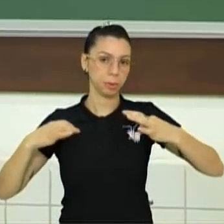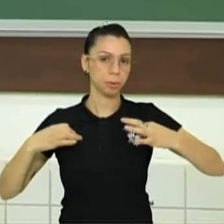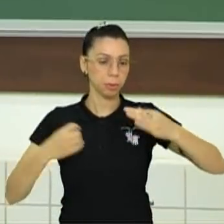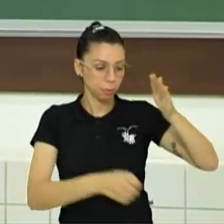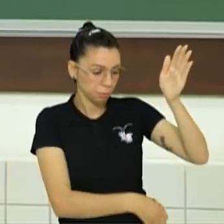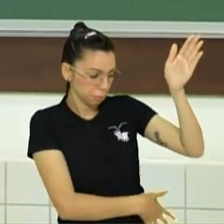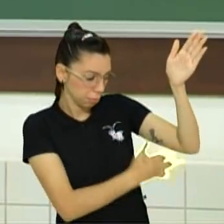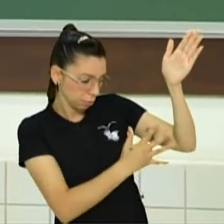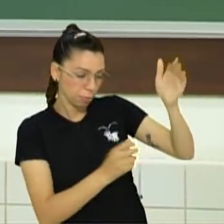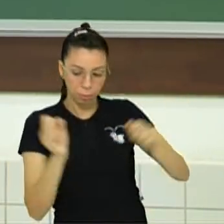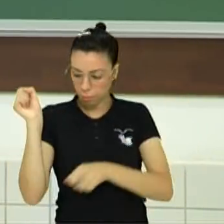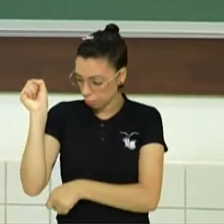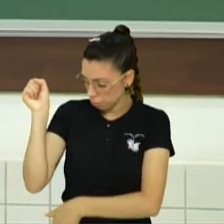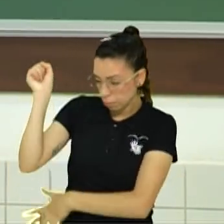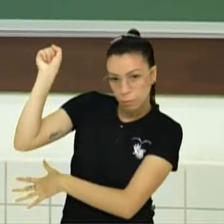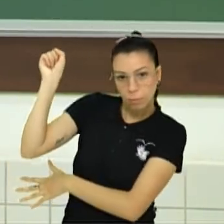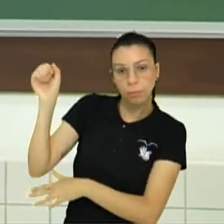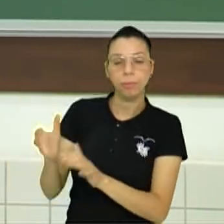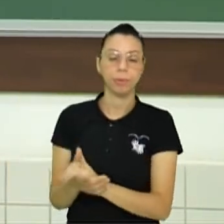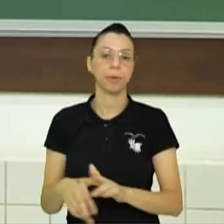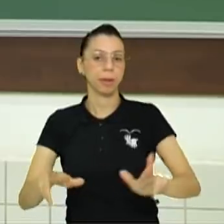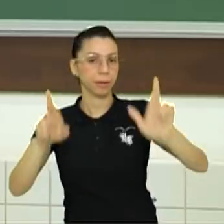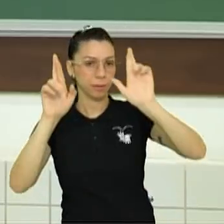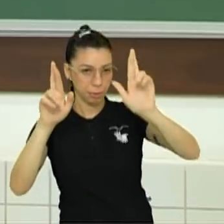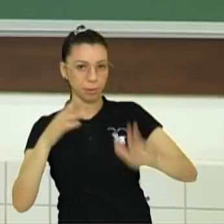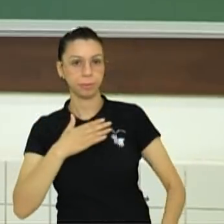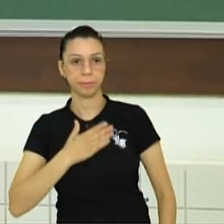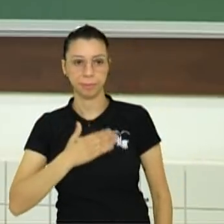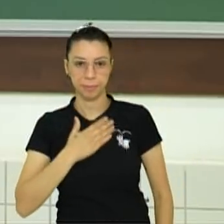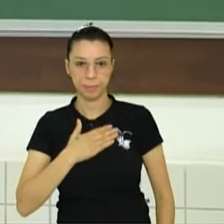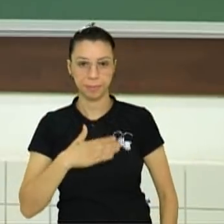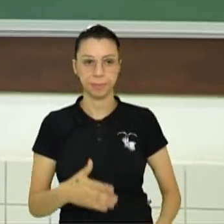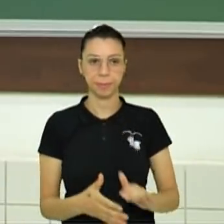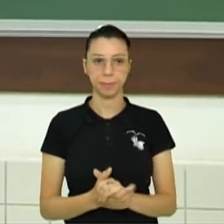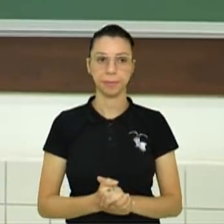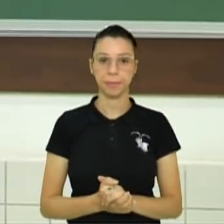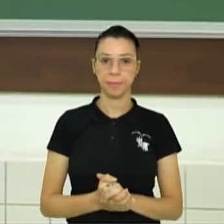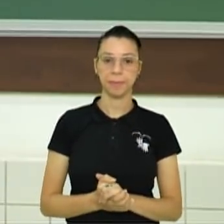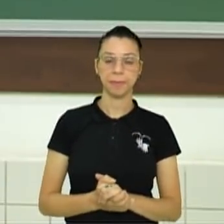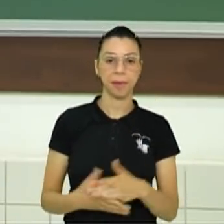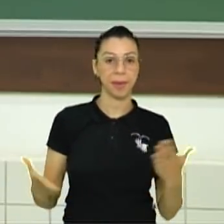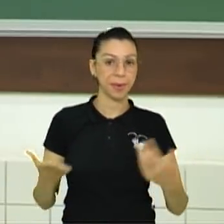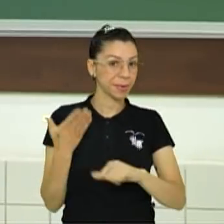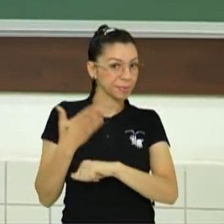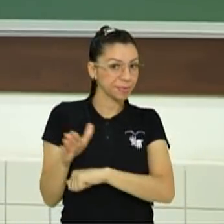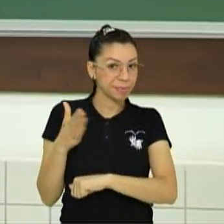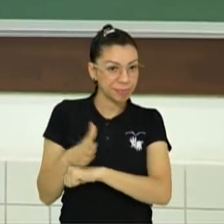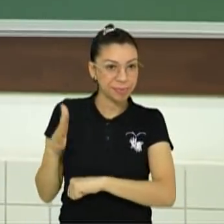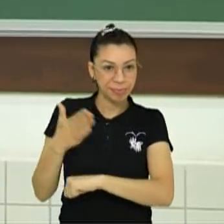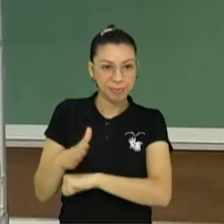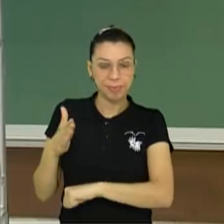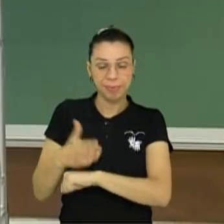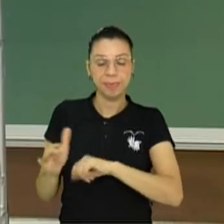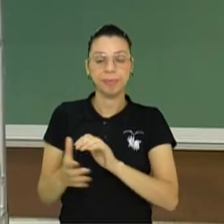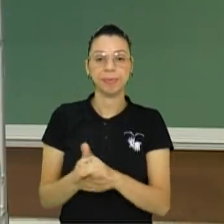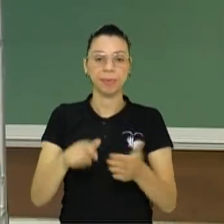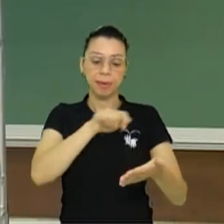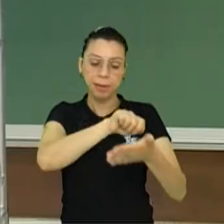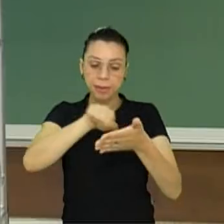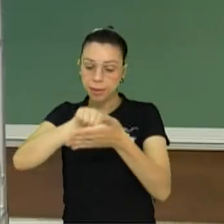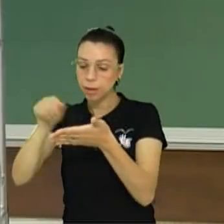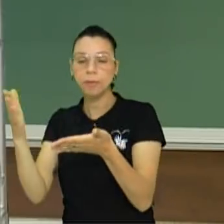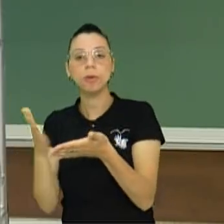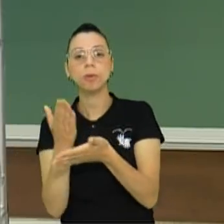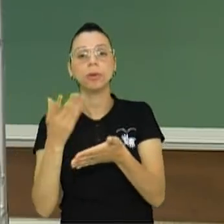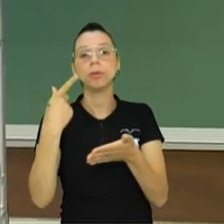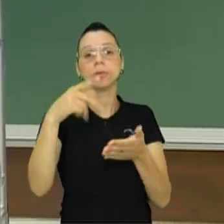origem. Espero que tenham gostado. Vamos exercitar. Escreva em seu